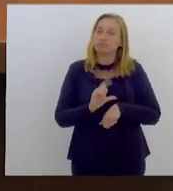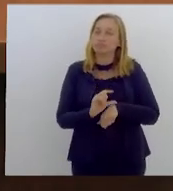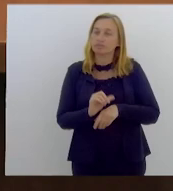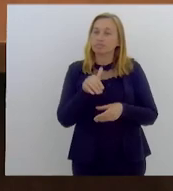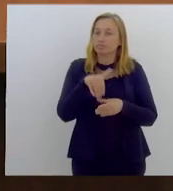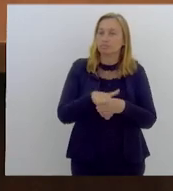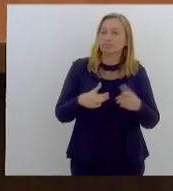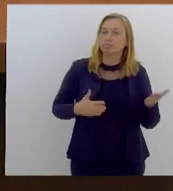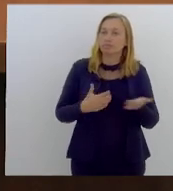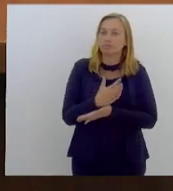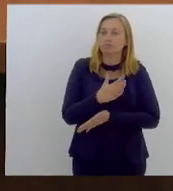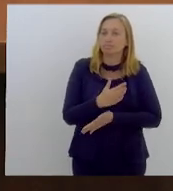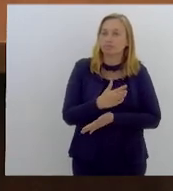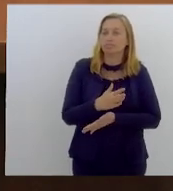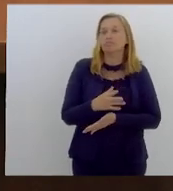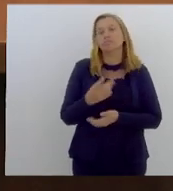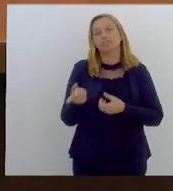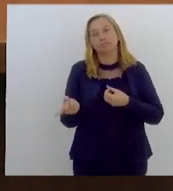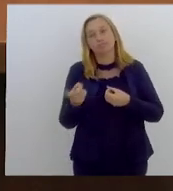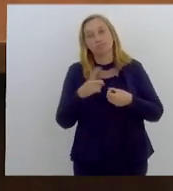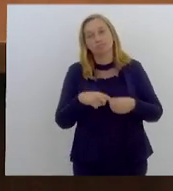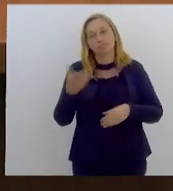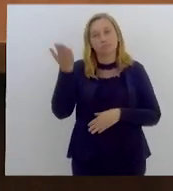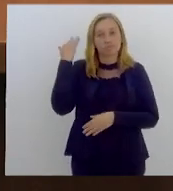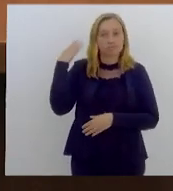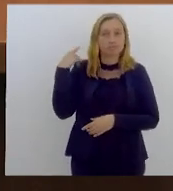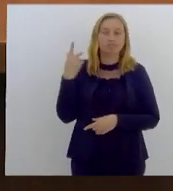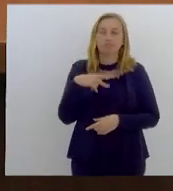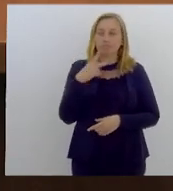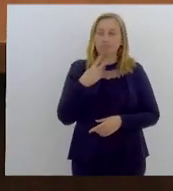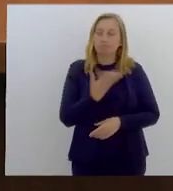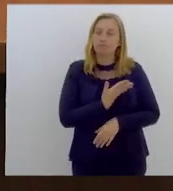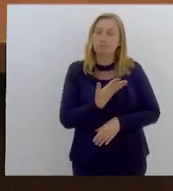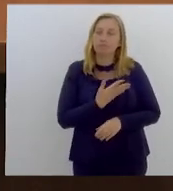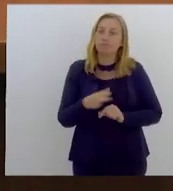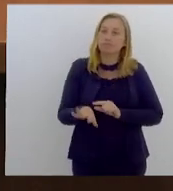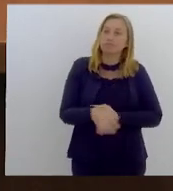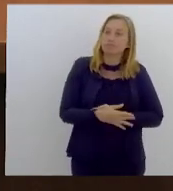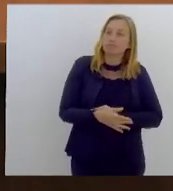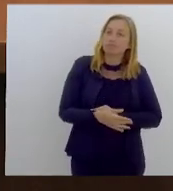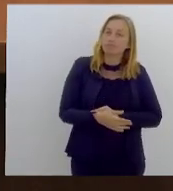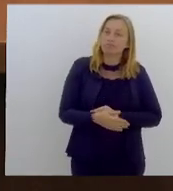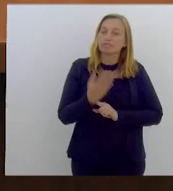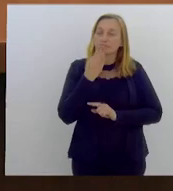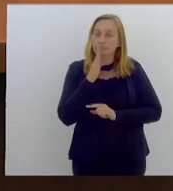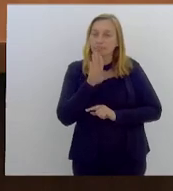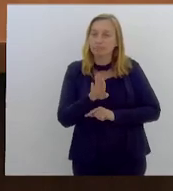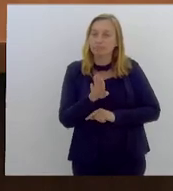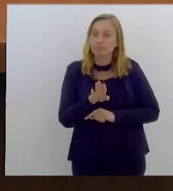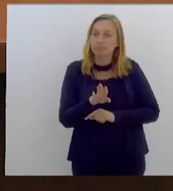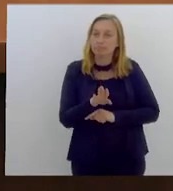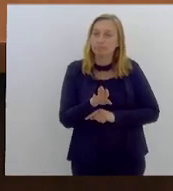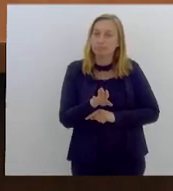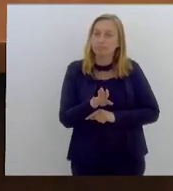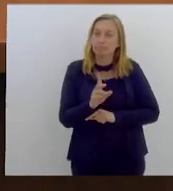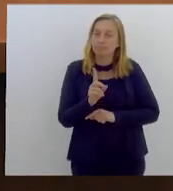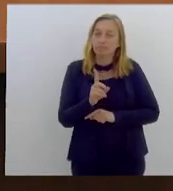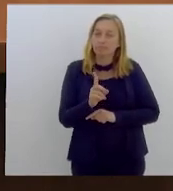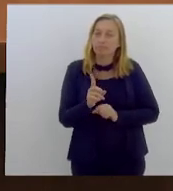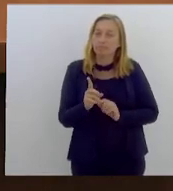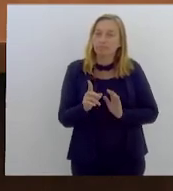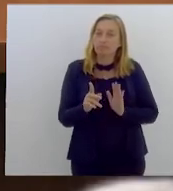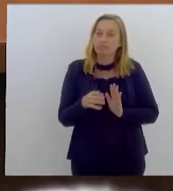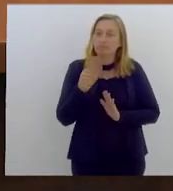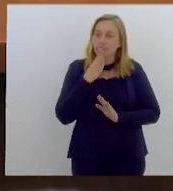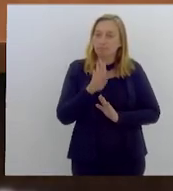votado e aprovado. Então, fazendo essa retrospectiva, eu digo aos companheiros taxistas que essa promessa não é uma promessa